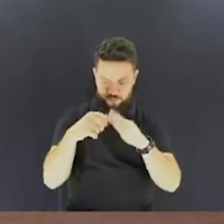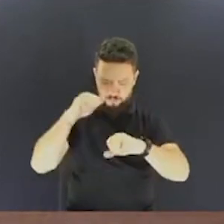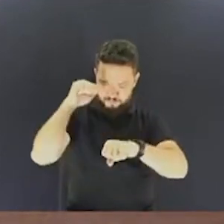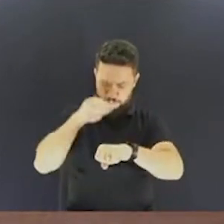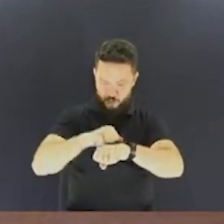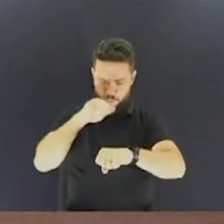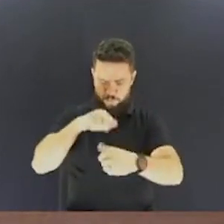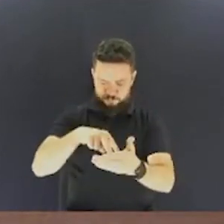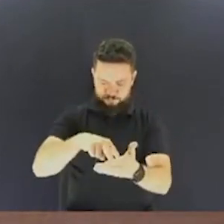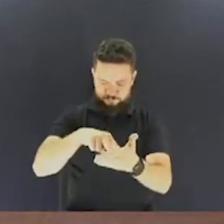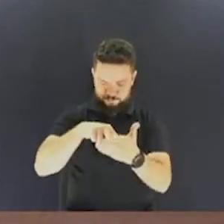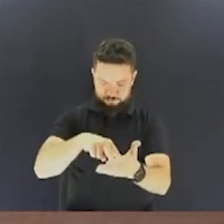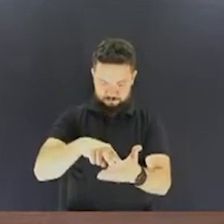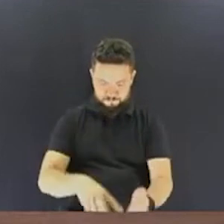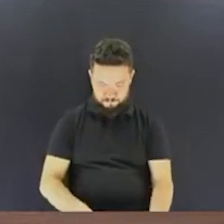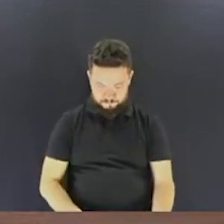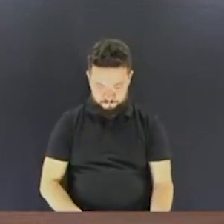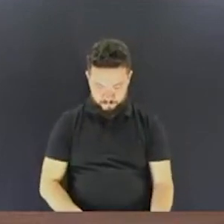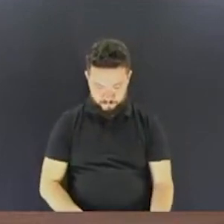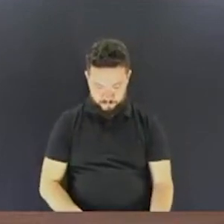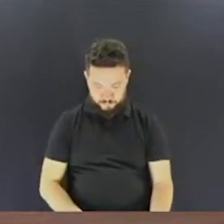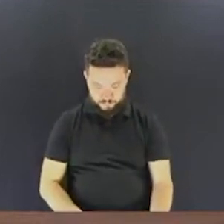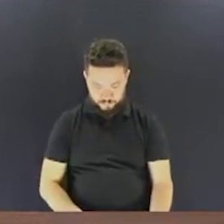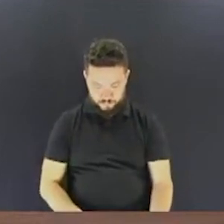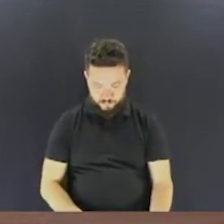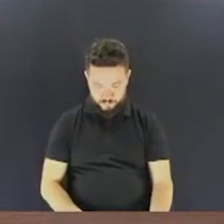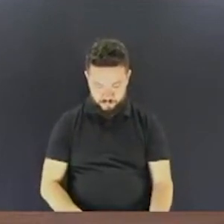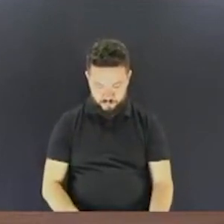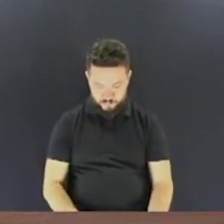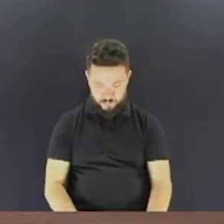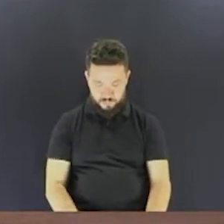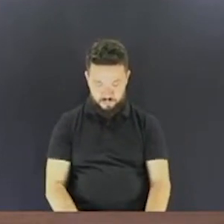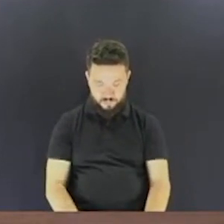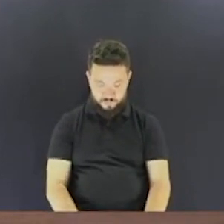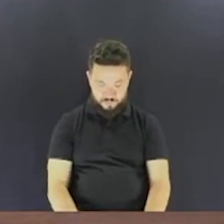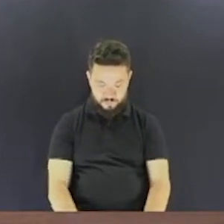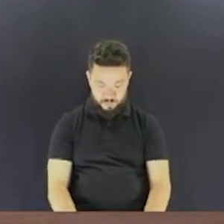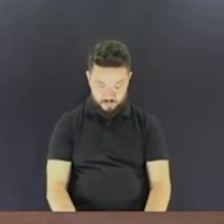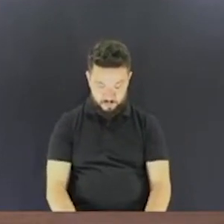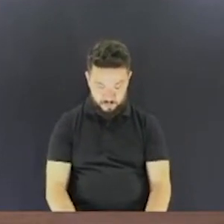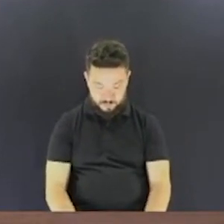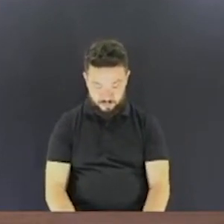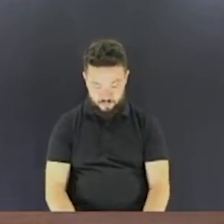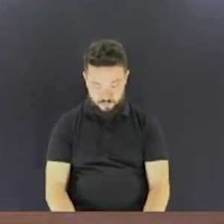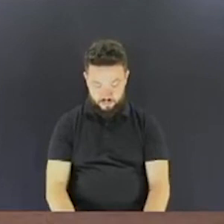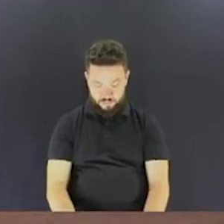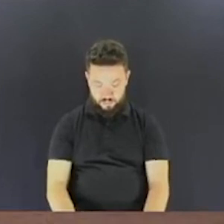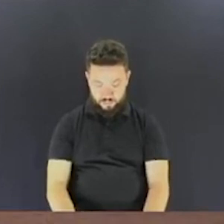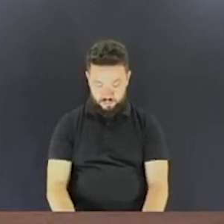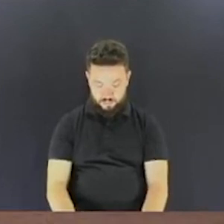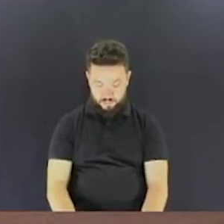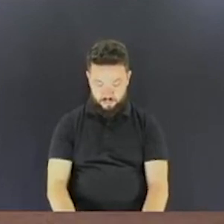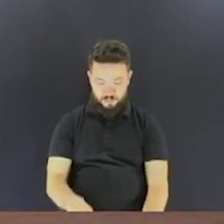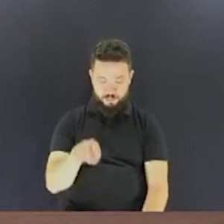feito diferencial na vida de inúmeras pessoas. A Vossa Excelência não imagina o quanto o seu